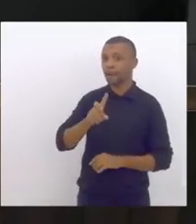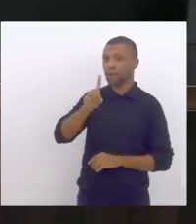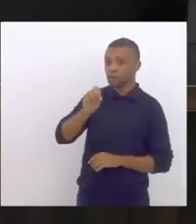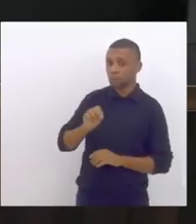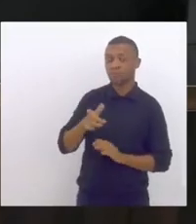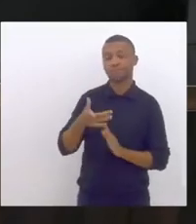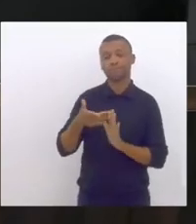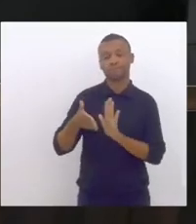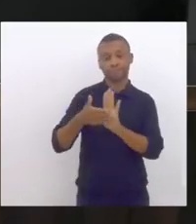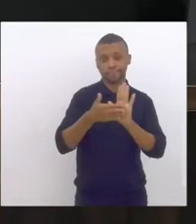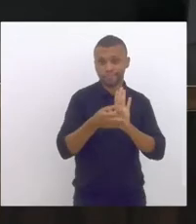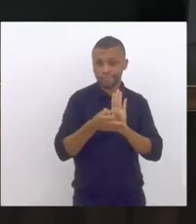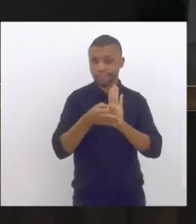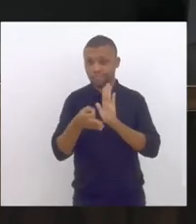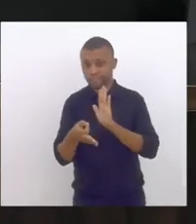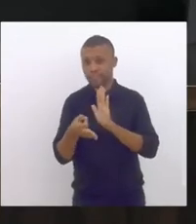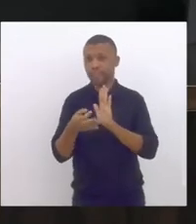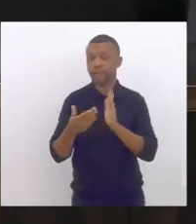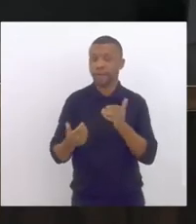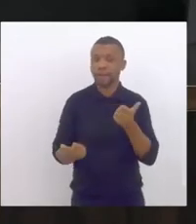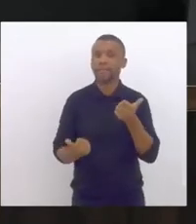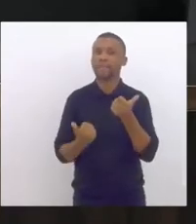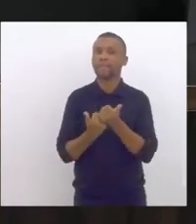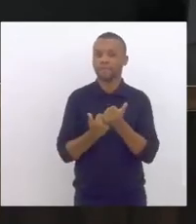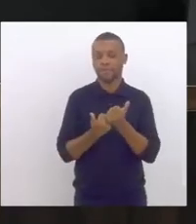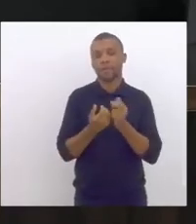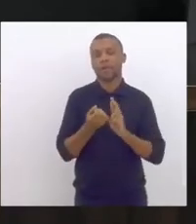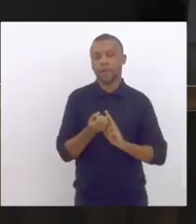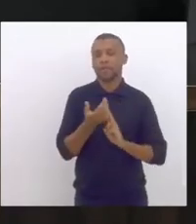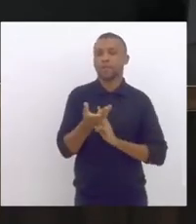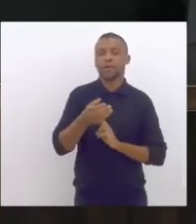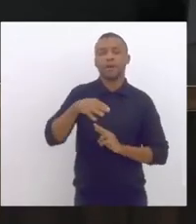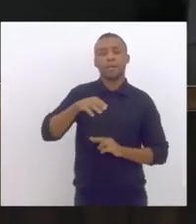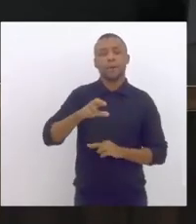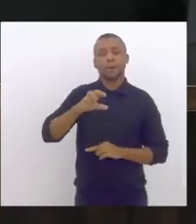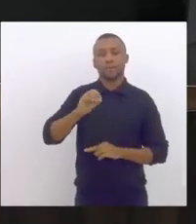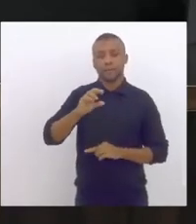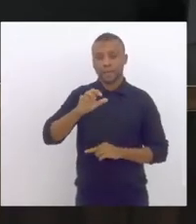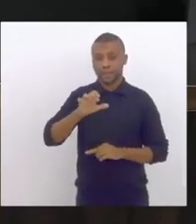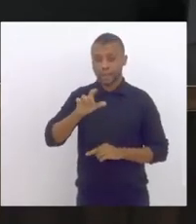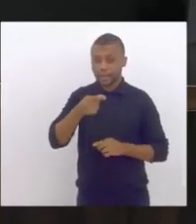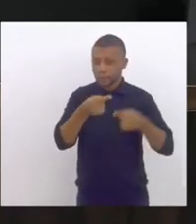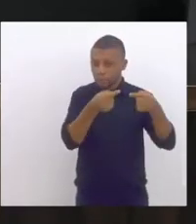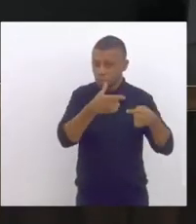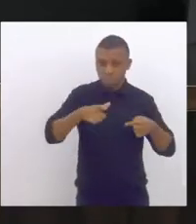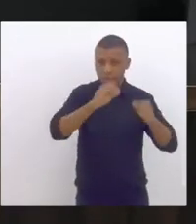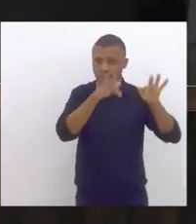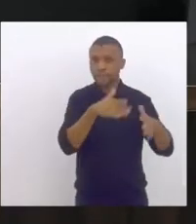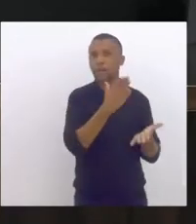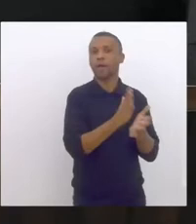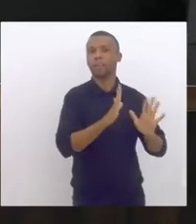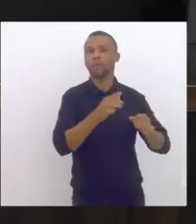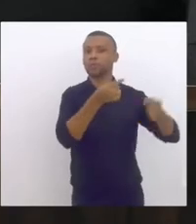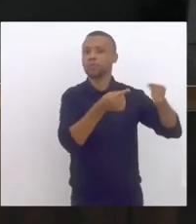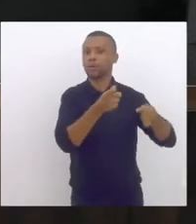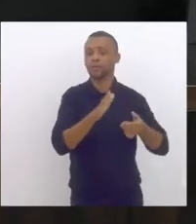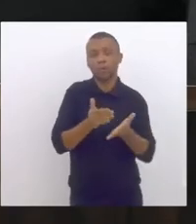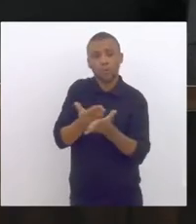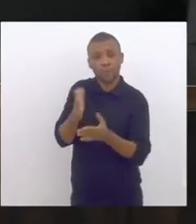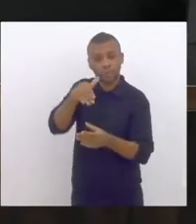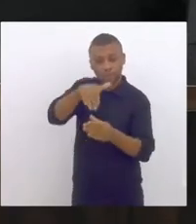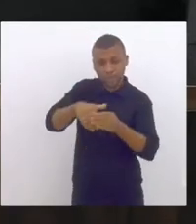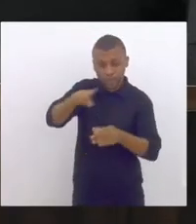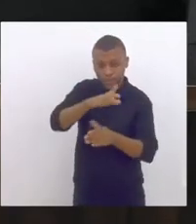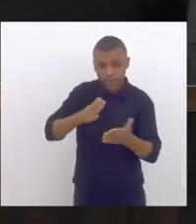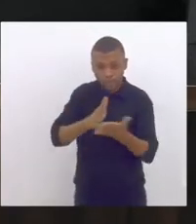de Normas Internas e Proposição Externa, favorável ao relator, deputado Márcio Canella. Em discussão, não havendo quem queira discutir, encerrada a discussão, em votação.